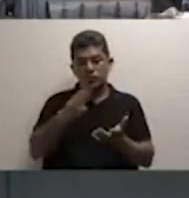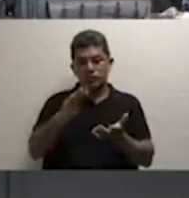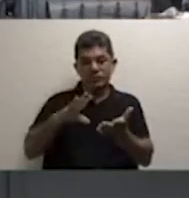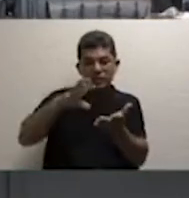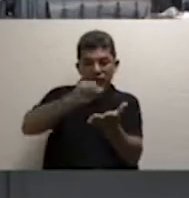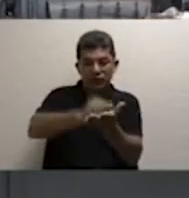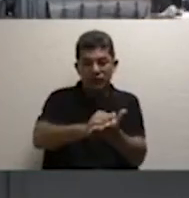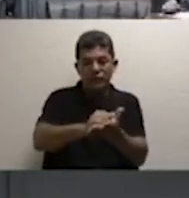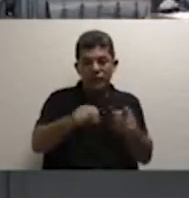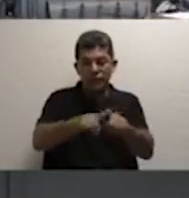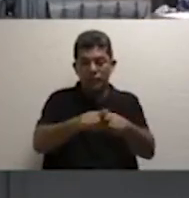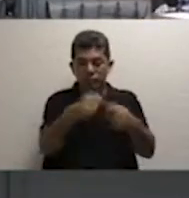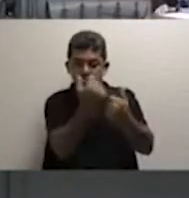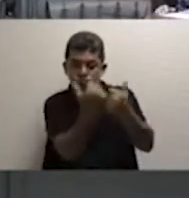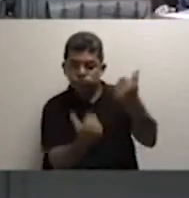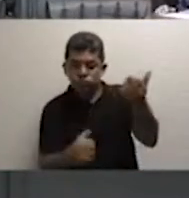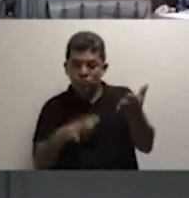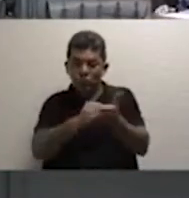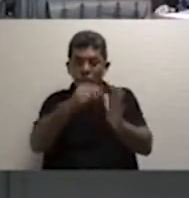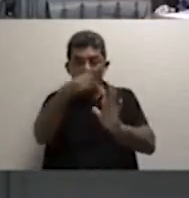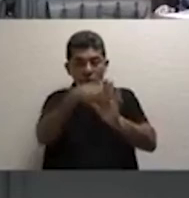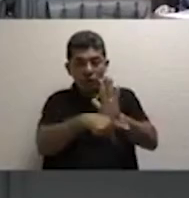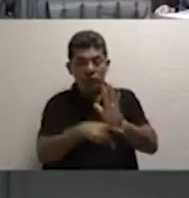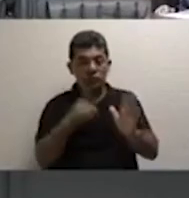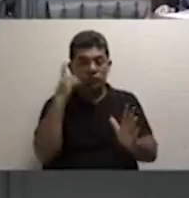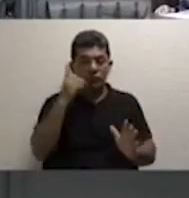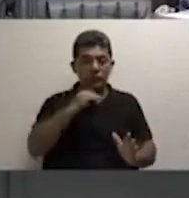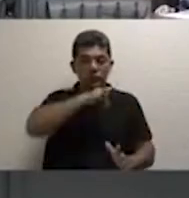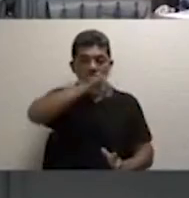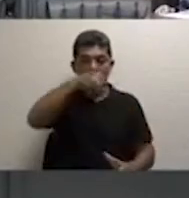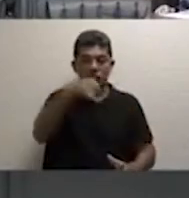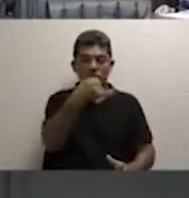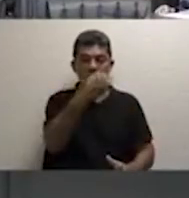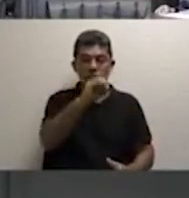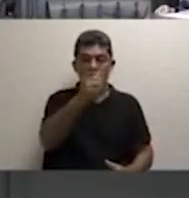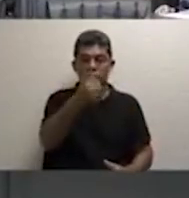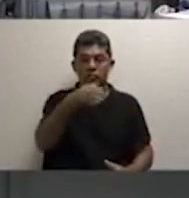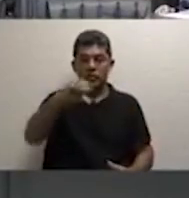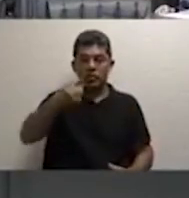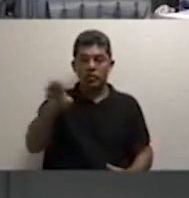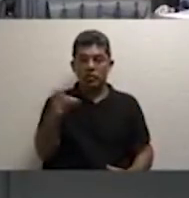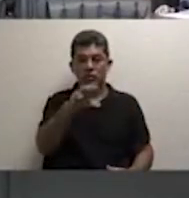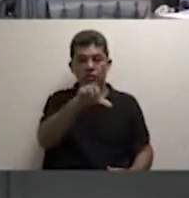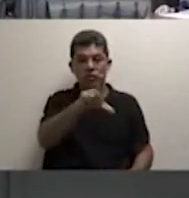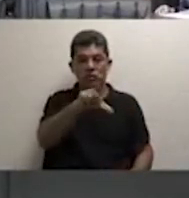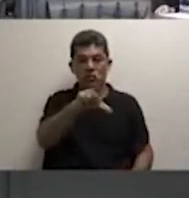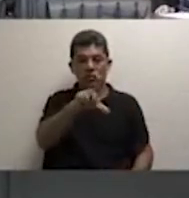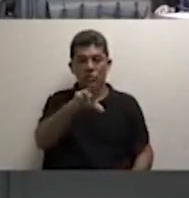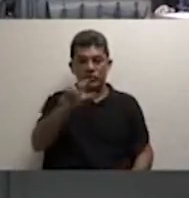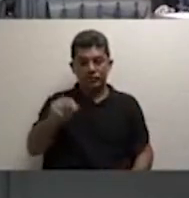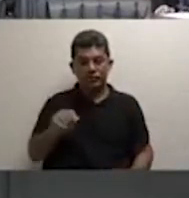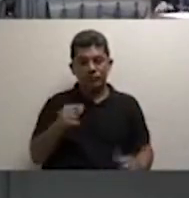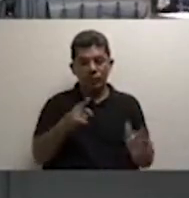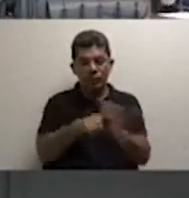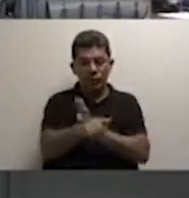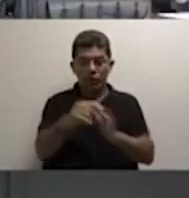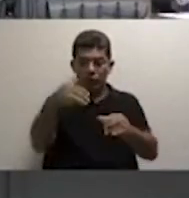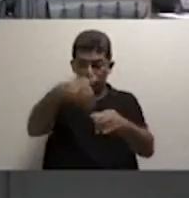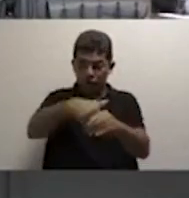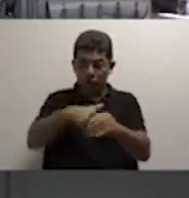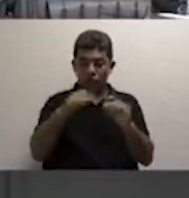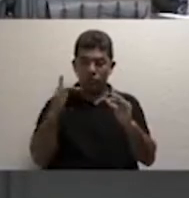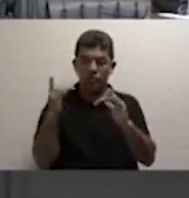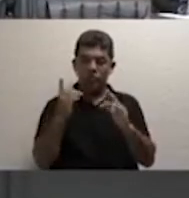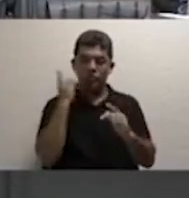A principal discussão foi sobre o percentual de aumento do duodécimo, que é o repasse devido pelo Executivo para órgãos como